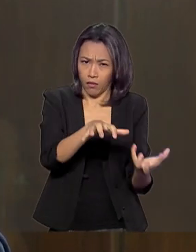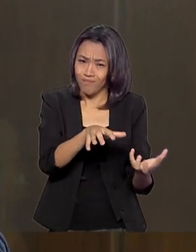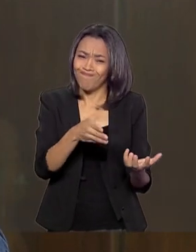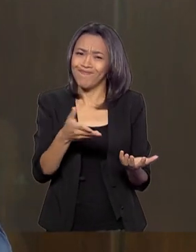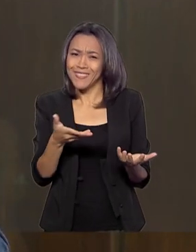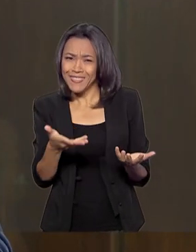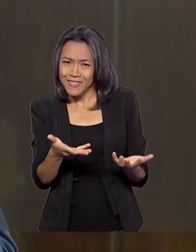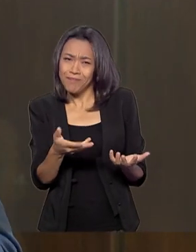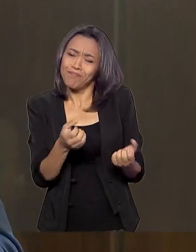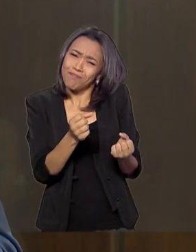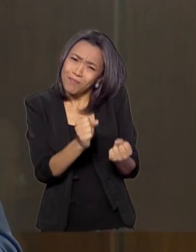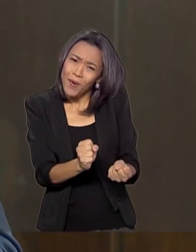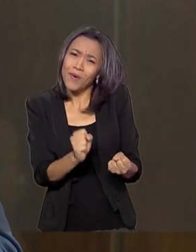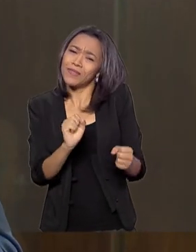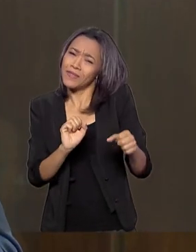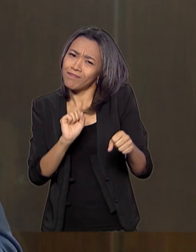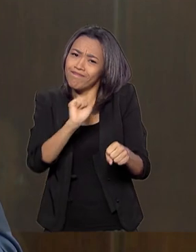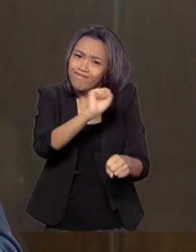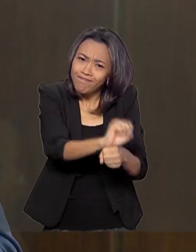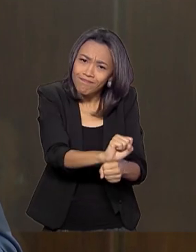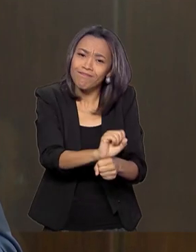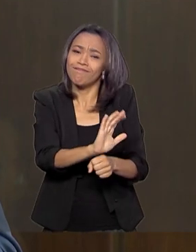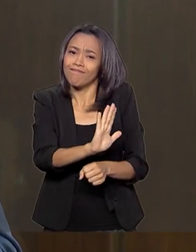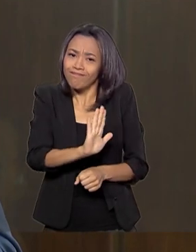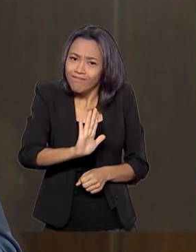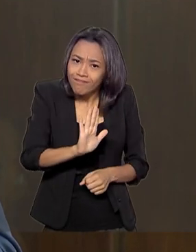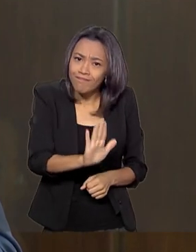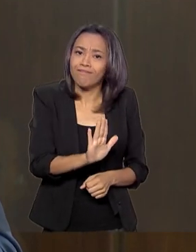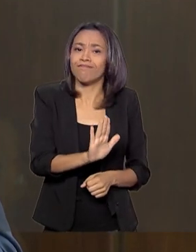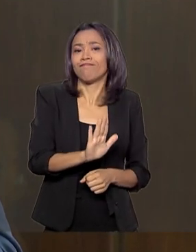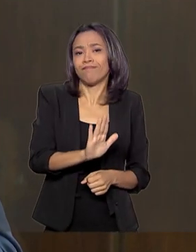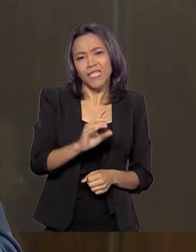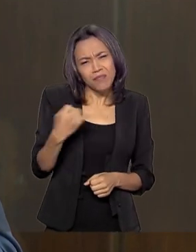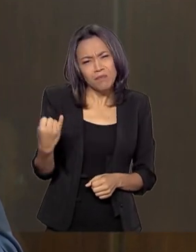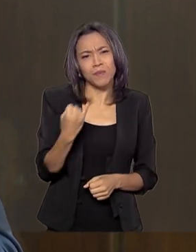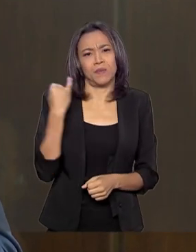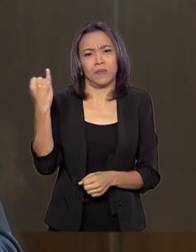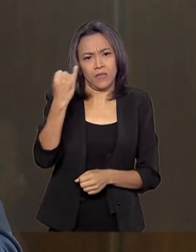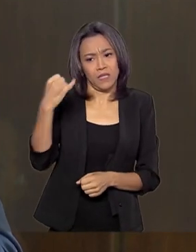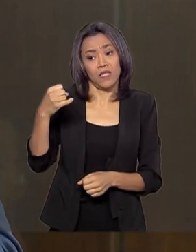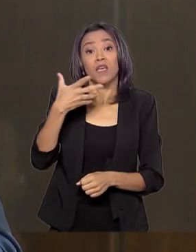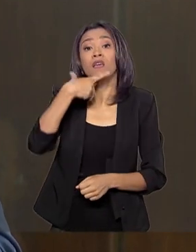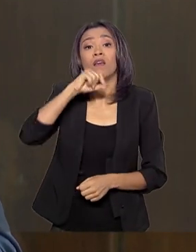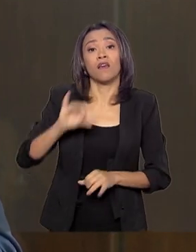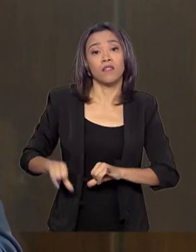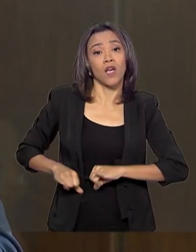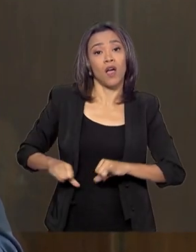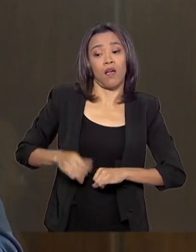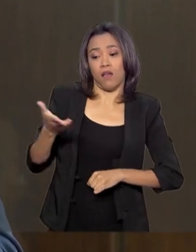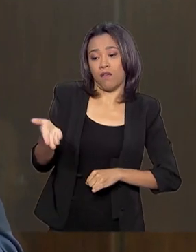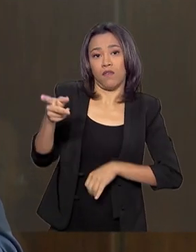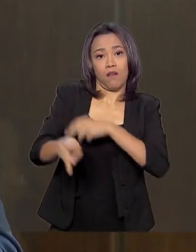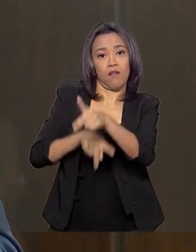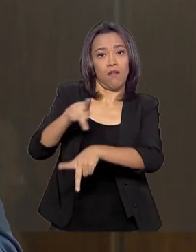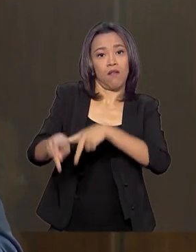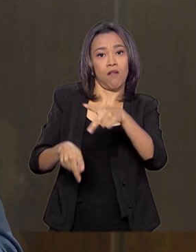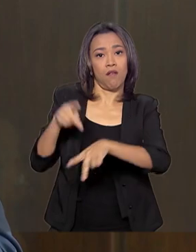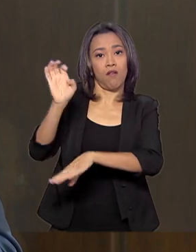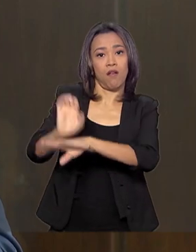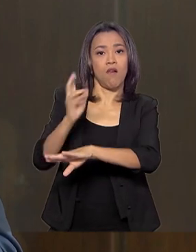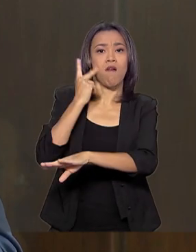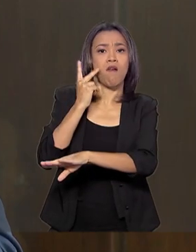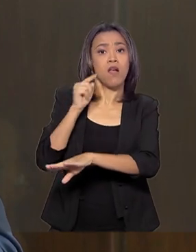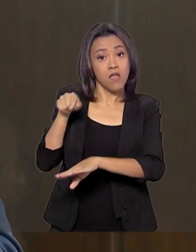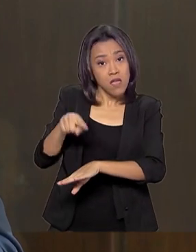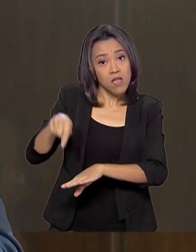retração desse movimento, é importante. A população do Ceará é quem sofre e ela precisa confiar